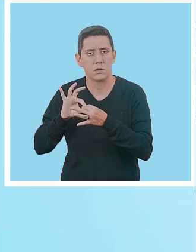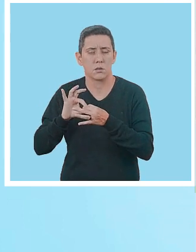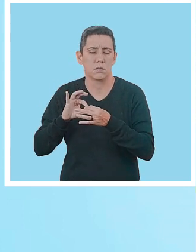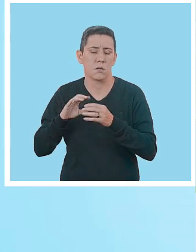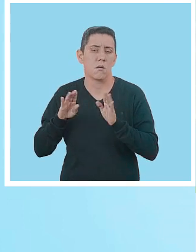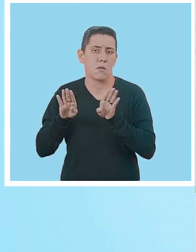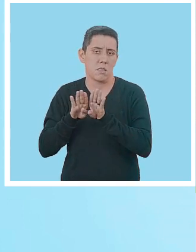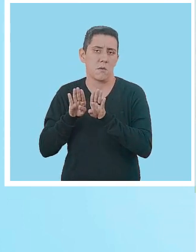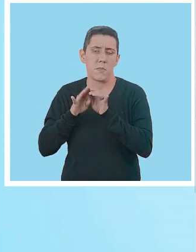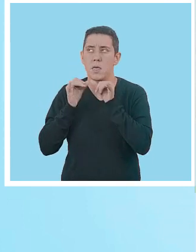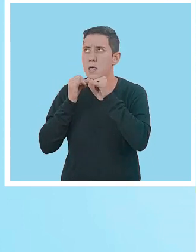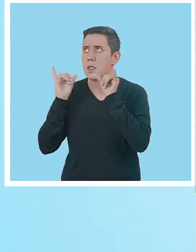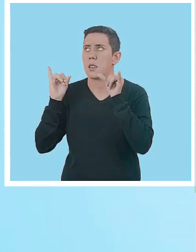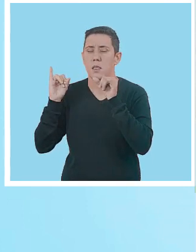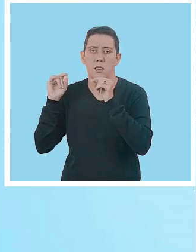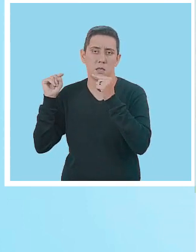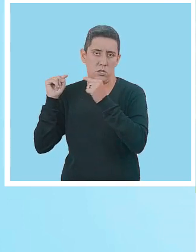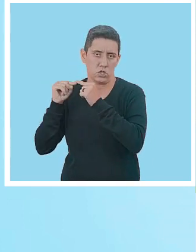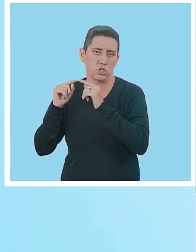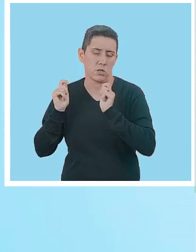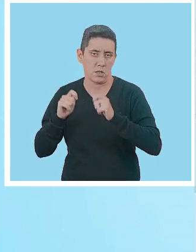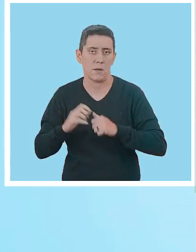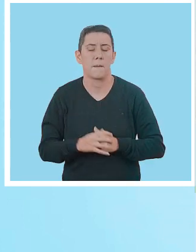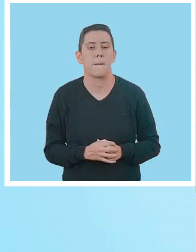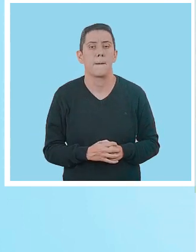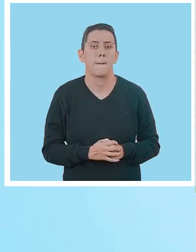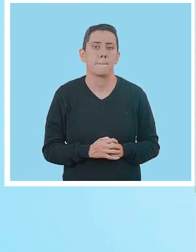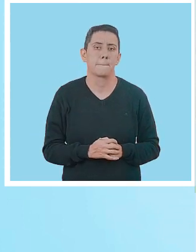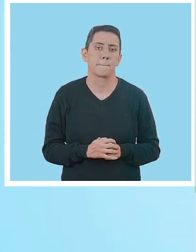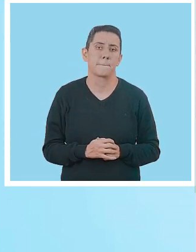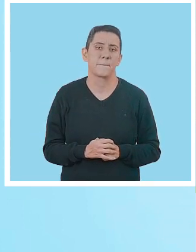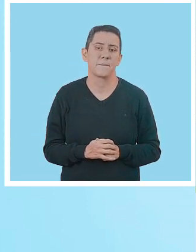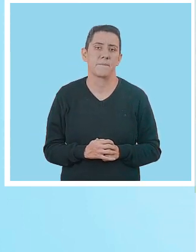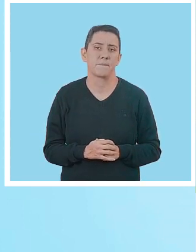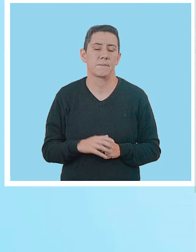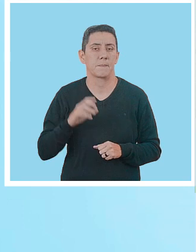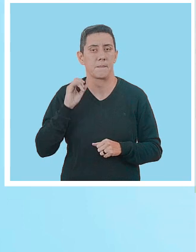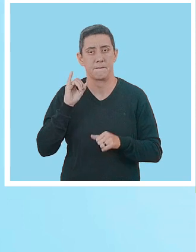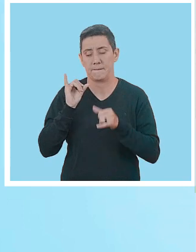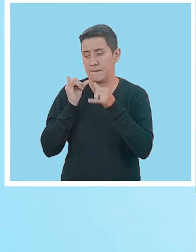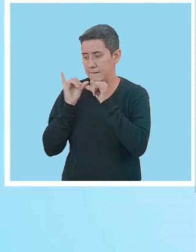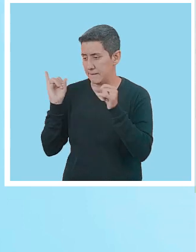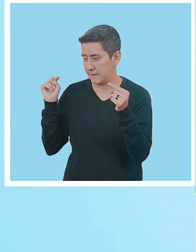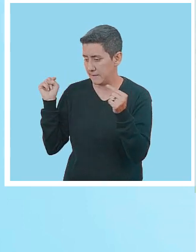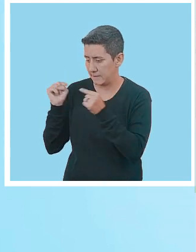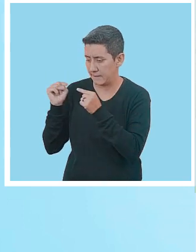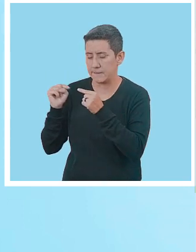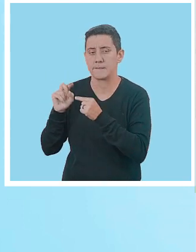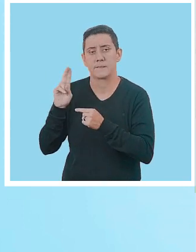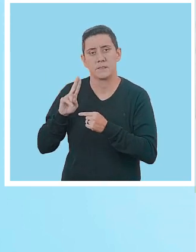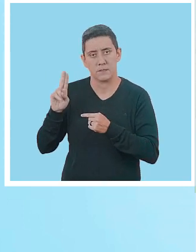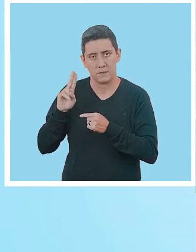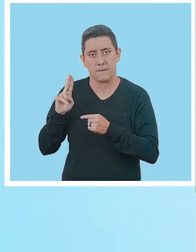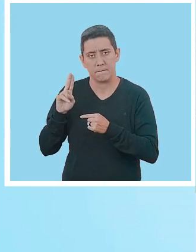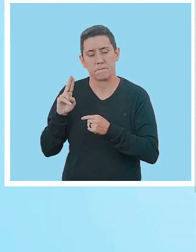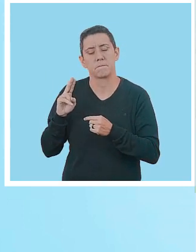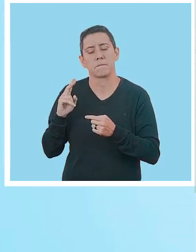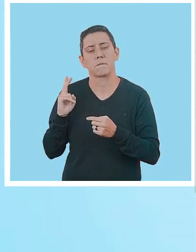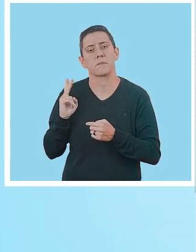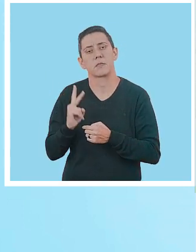a rede então enquanto a rede estiver funcionando ambas as os tipos de cargas